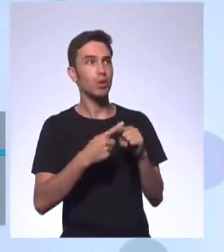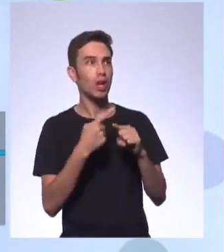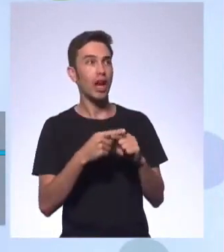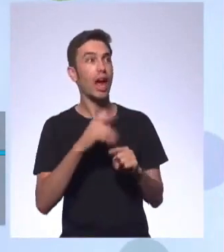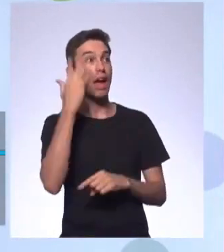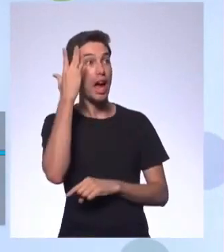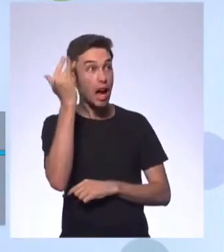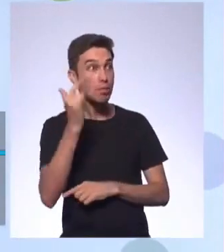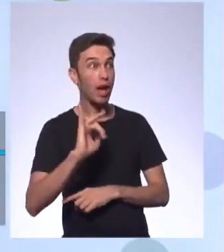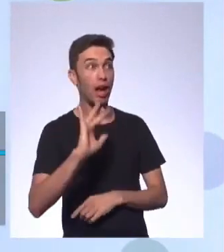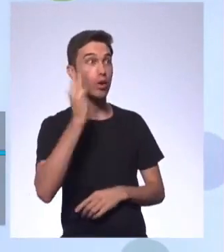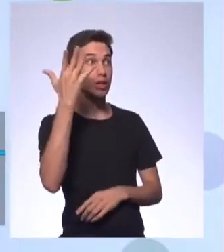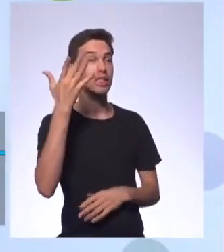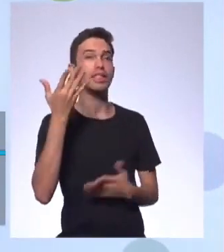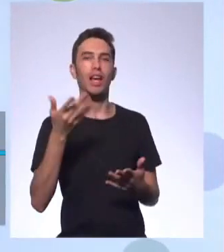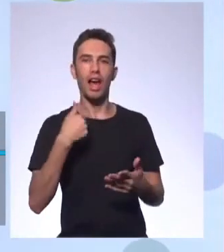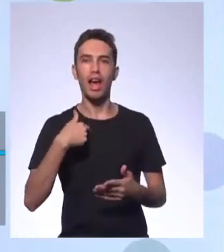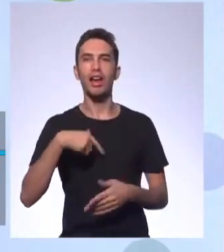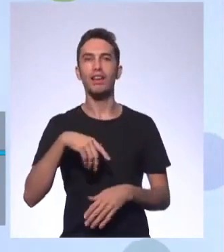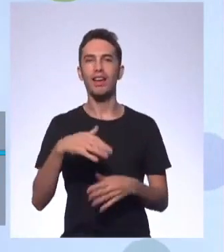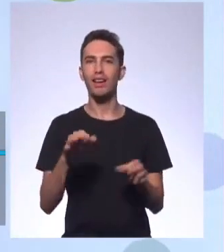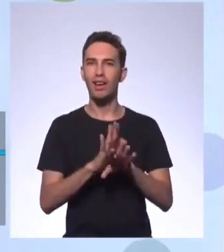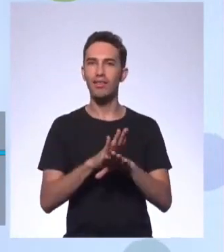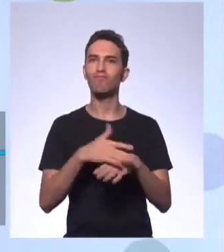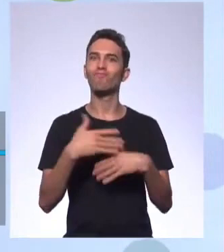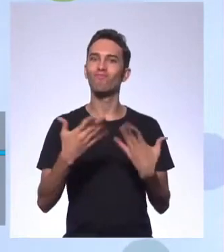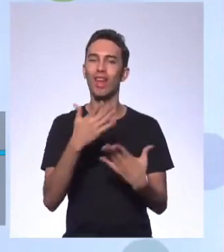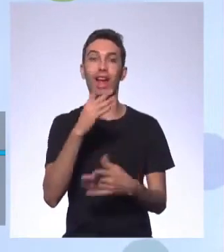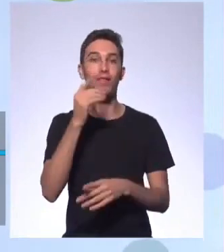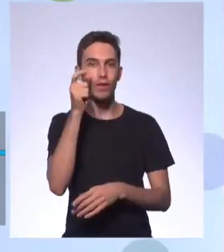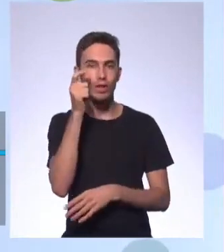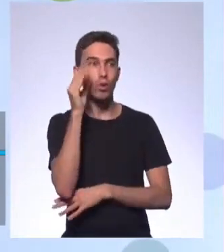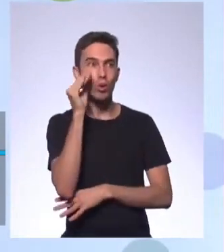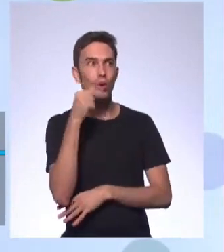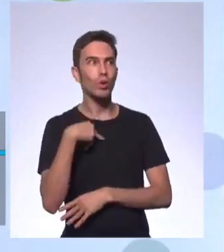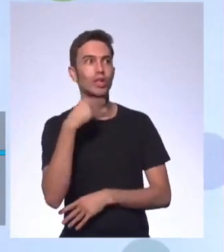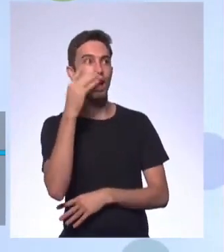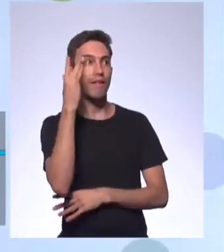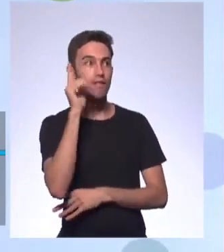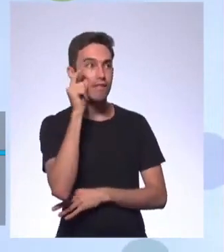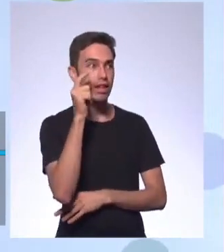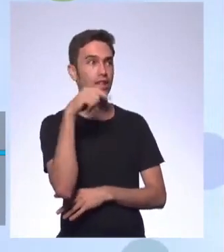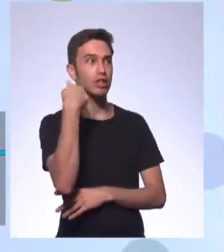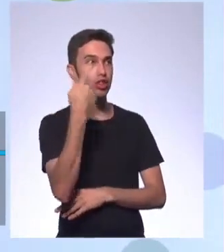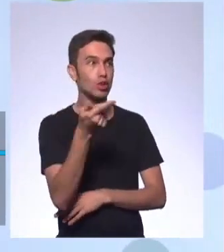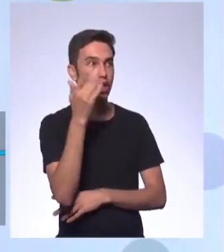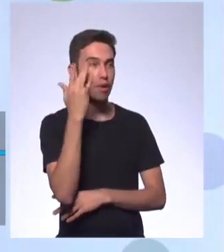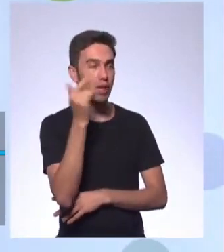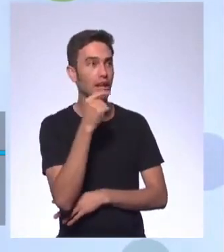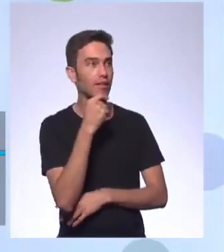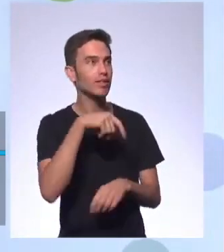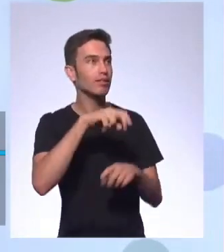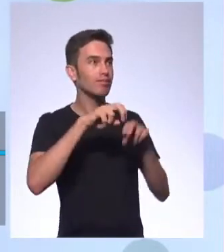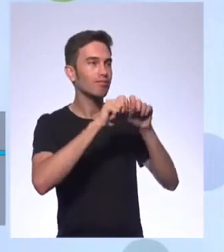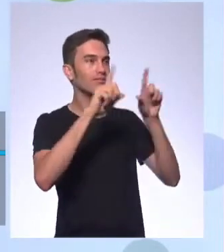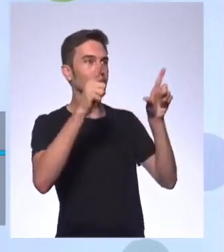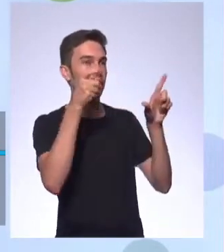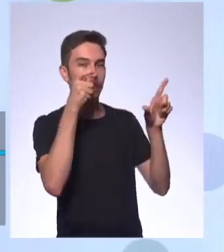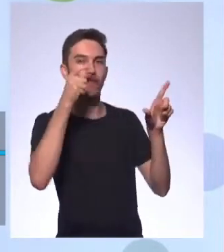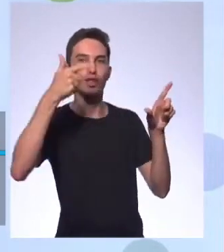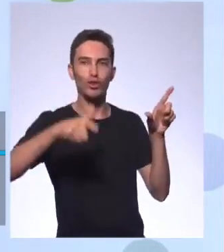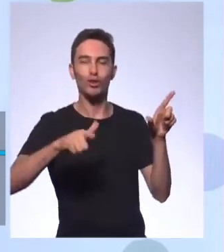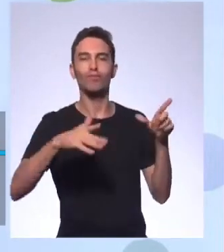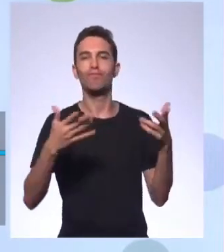vai acontecer uma coisa maravilhosa e acaba para você assistir no outro episódio, no dia seguinte. Num livro, como isso acontece?